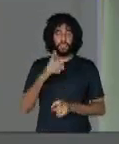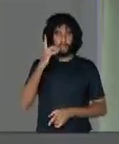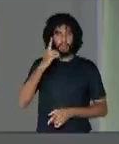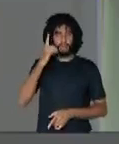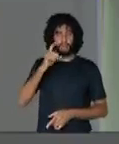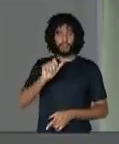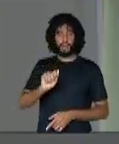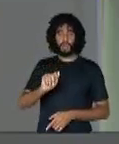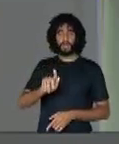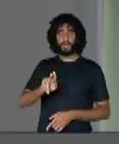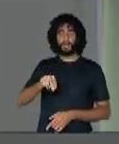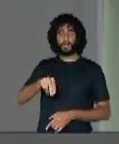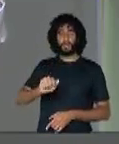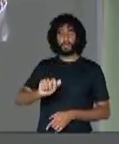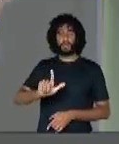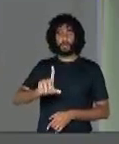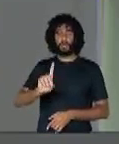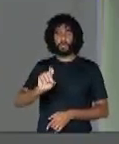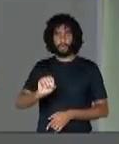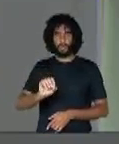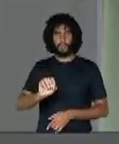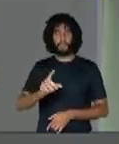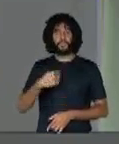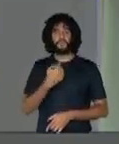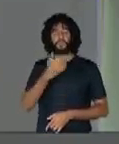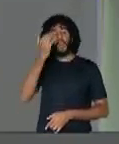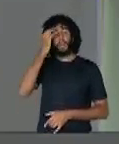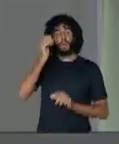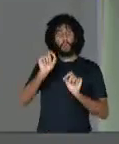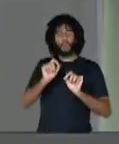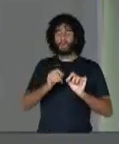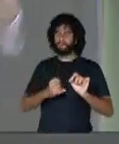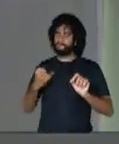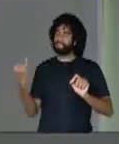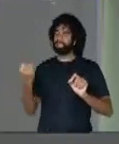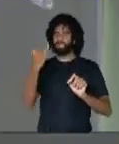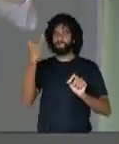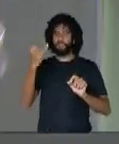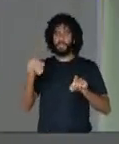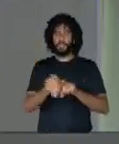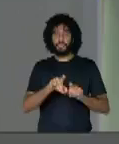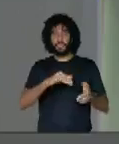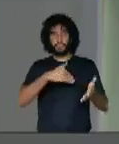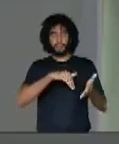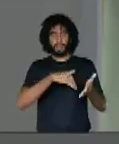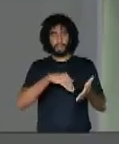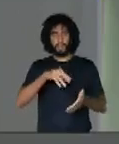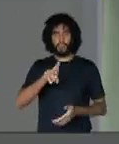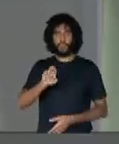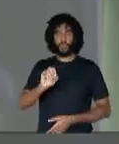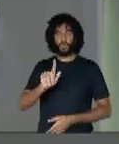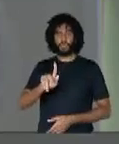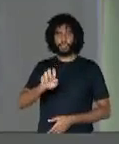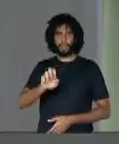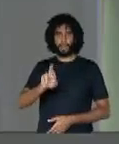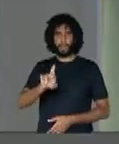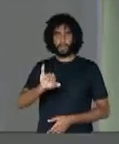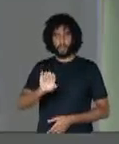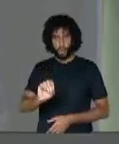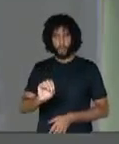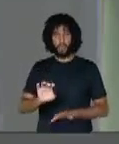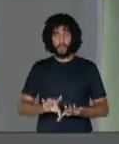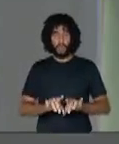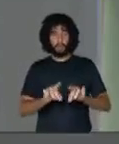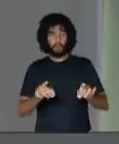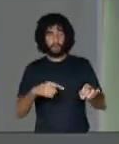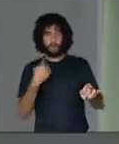Ribeiro, cujas participações nesse entendimento foram fundamentais, e do secretário Rogério Marinho também. Mas aqui estamos